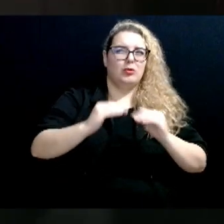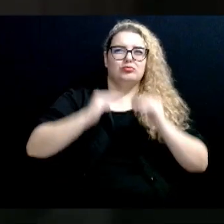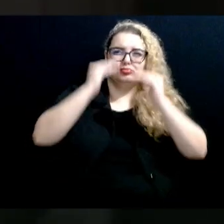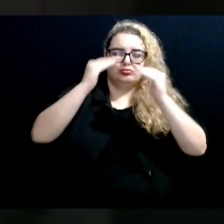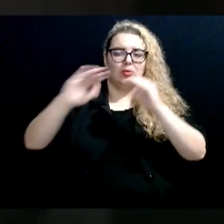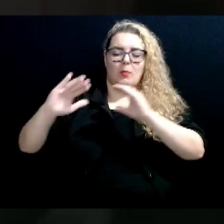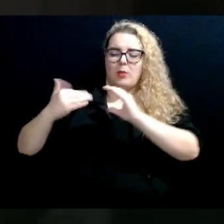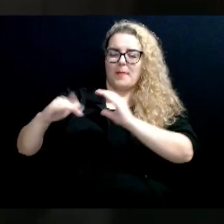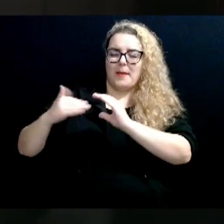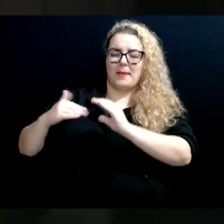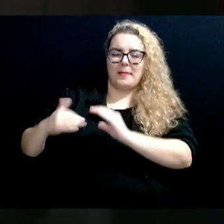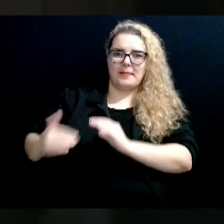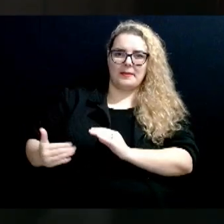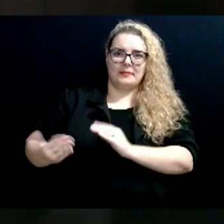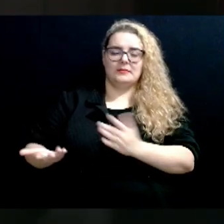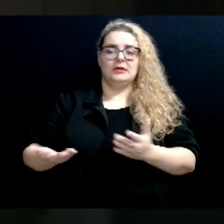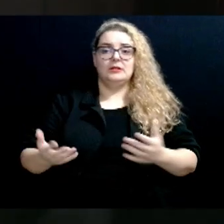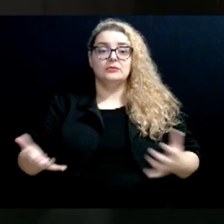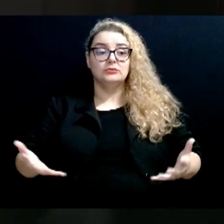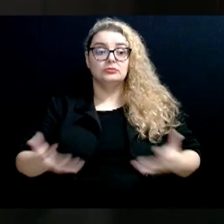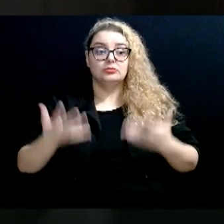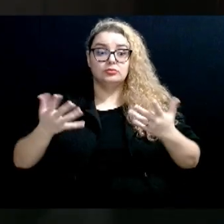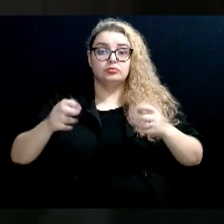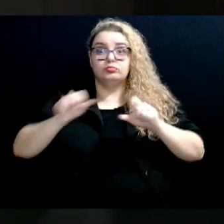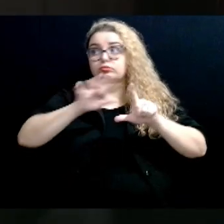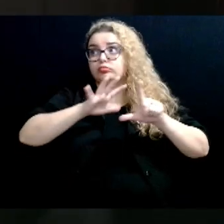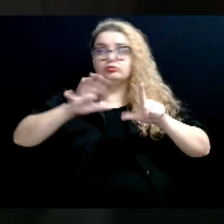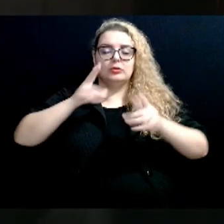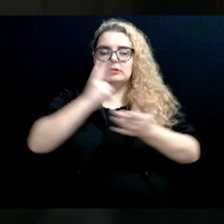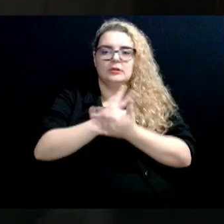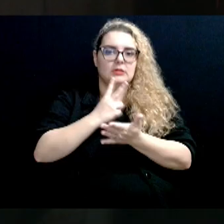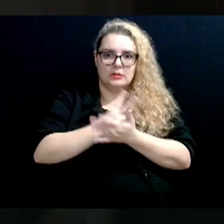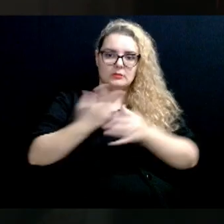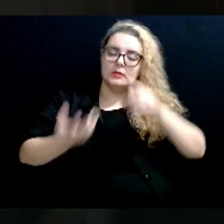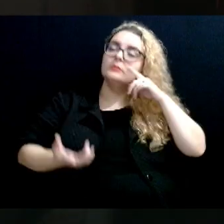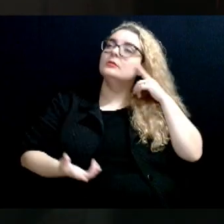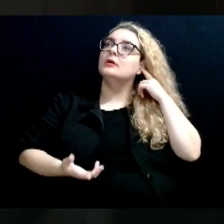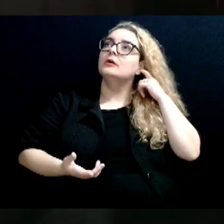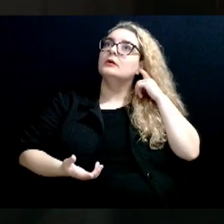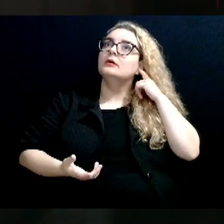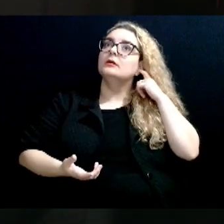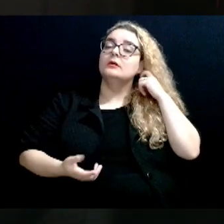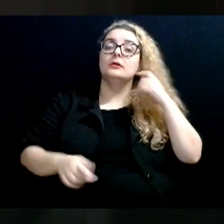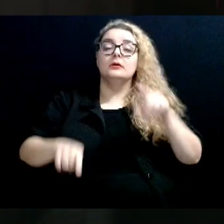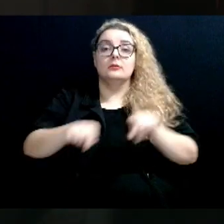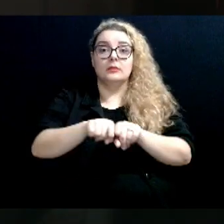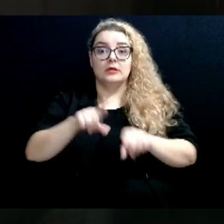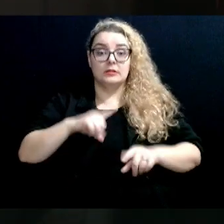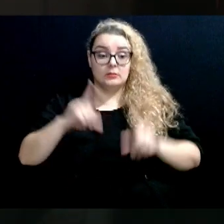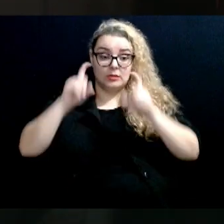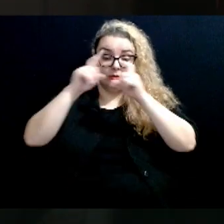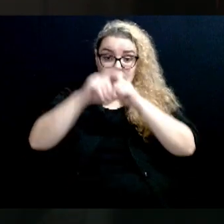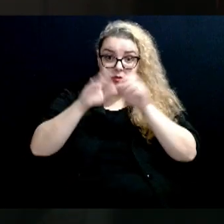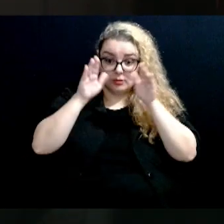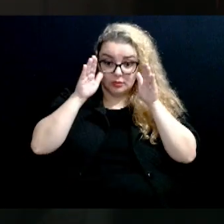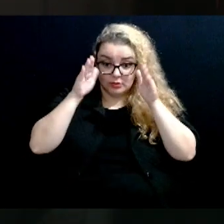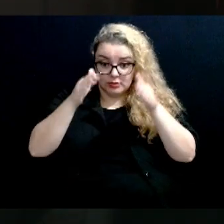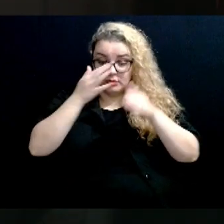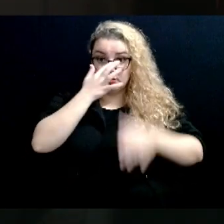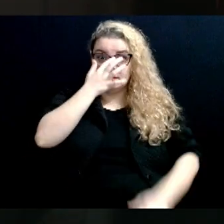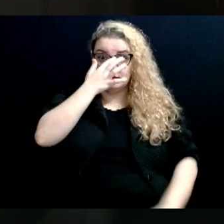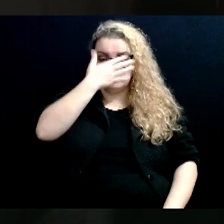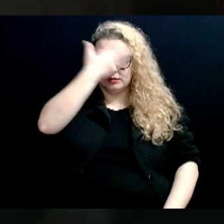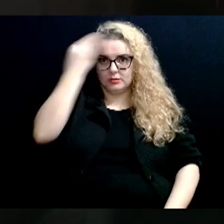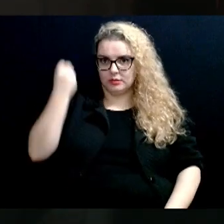imagens, estímulos, praticamente o tempo todo. Ao mesmo tempo, a gente tem dificuldade de concentração, esquecimentos